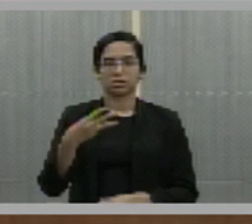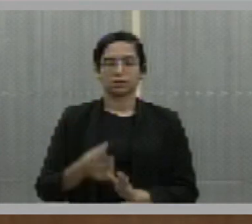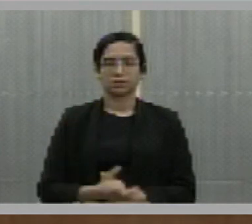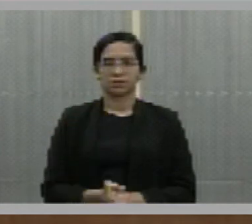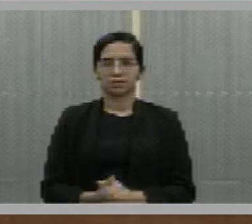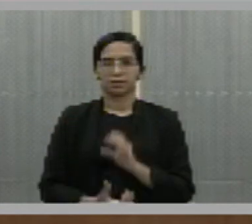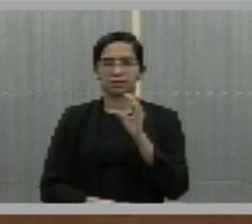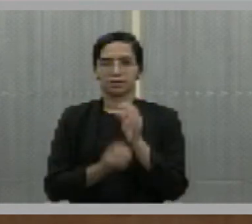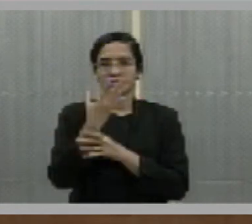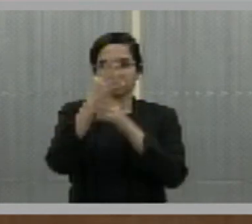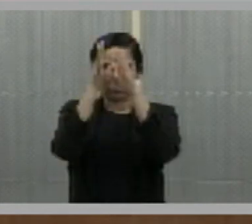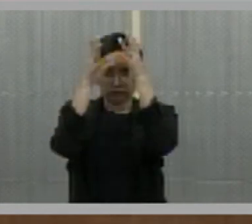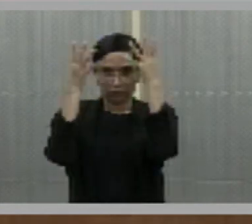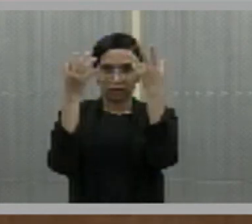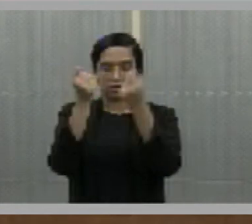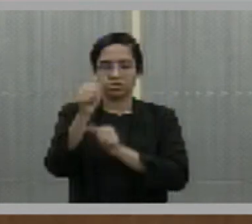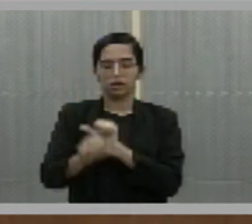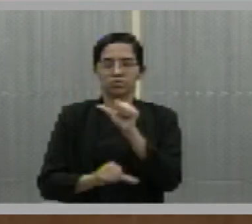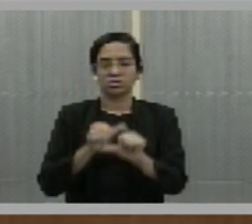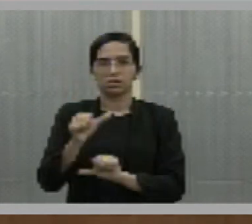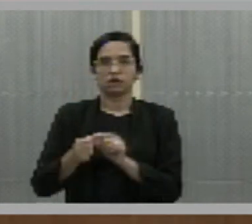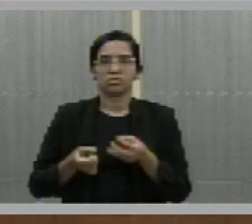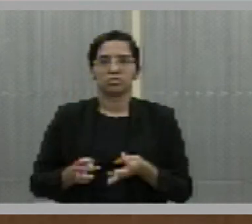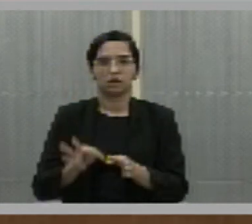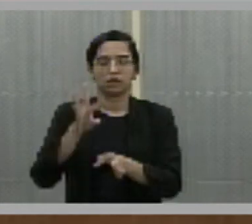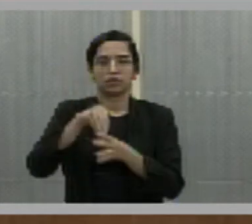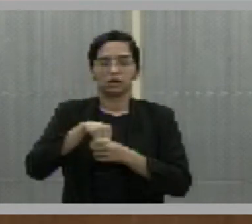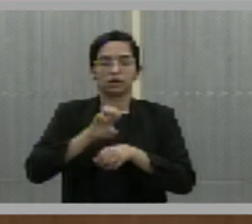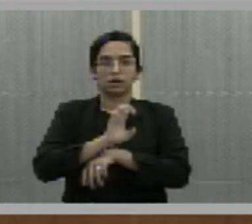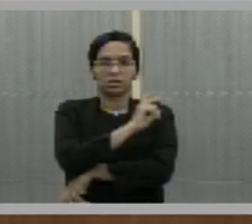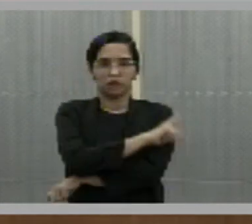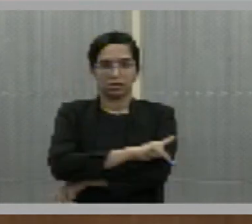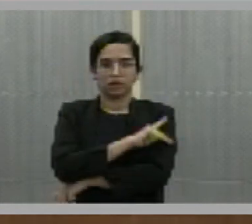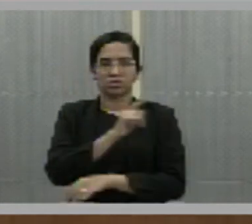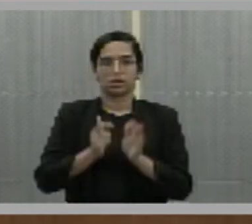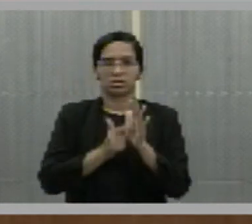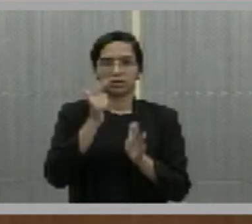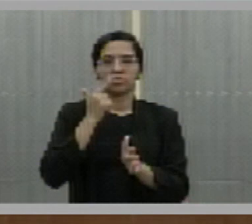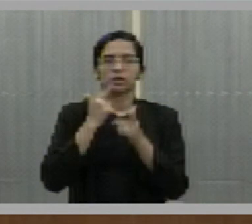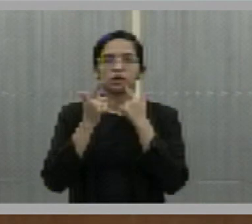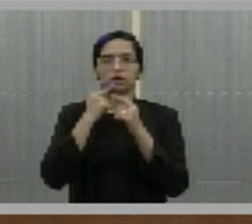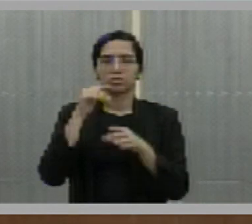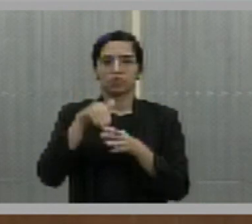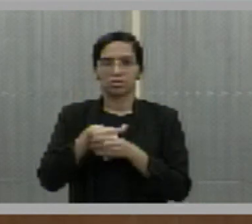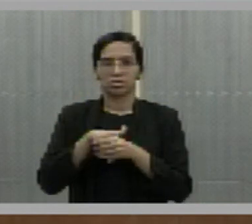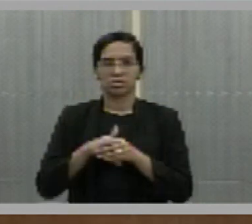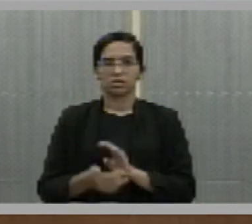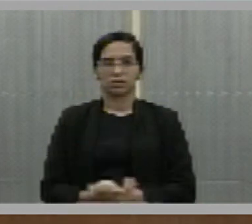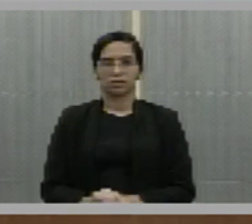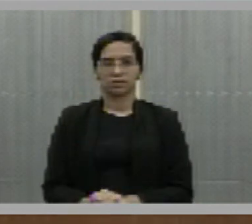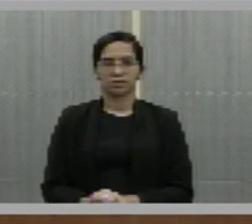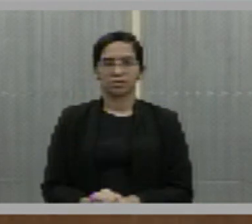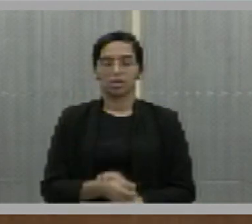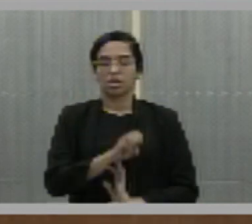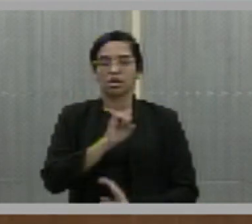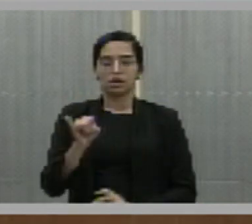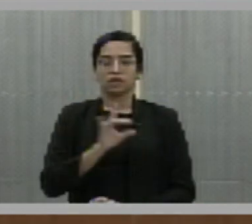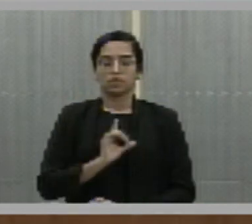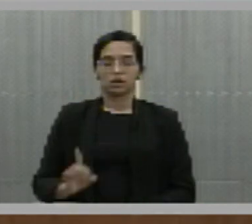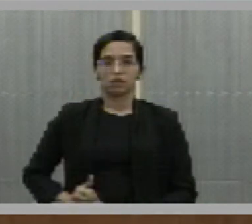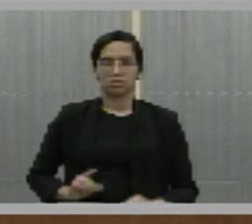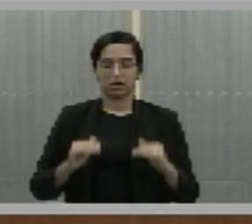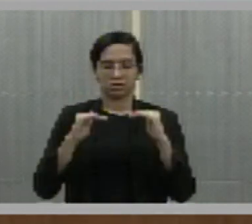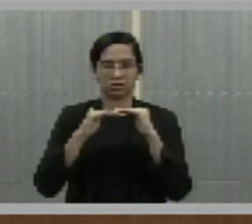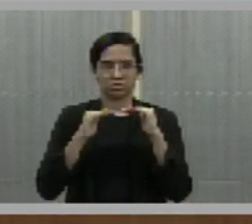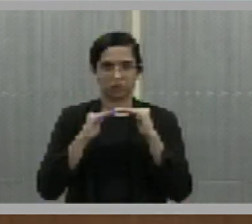Cria o Conselho de Transformação Digital do Estado do Piauí. Em segunda votação. Em discussão.